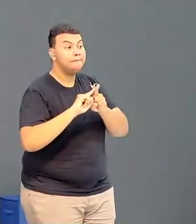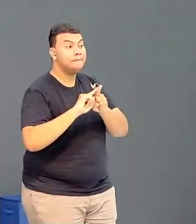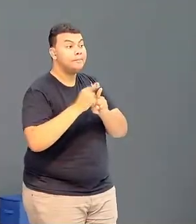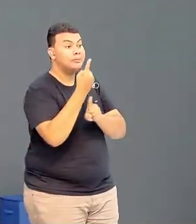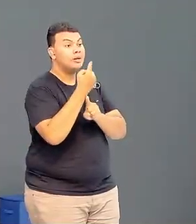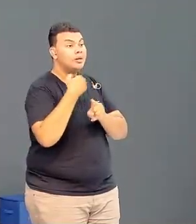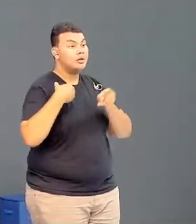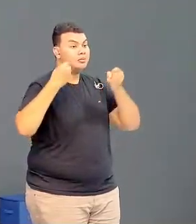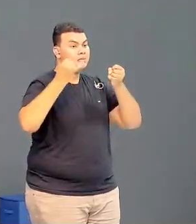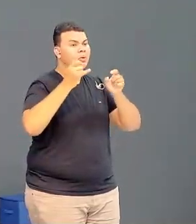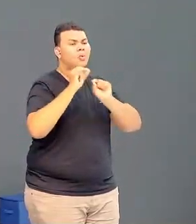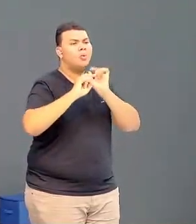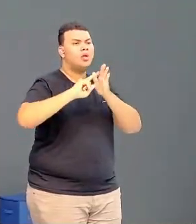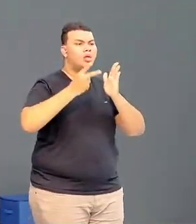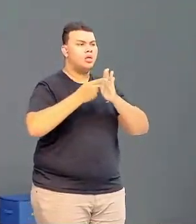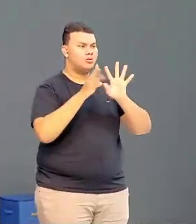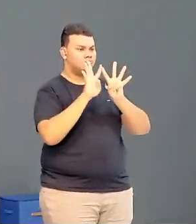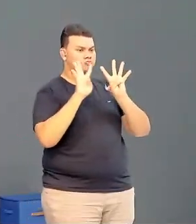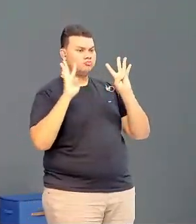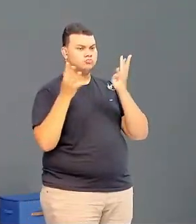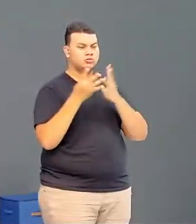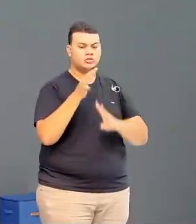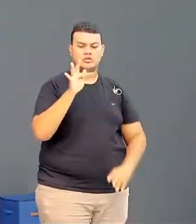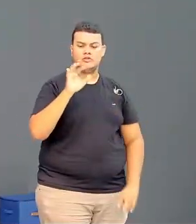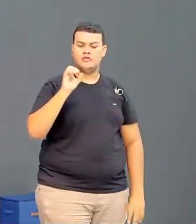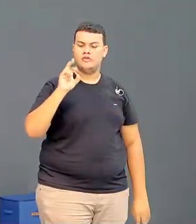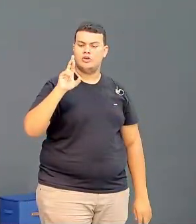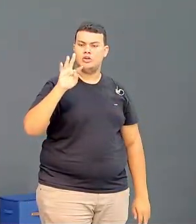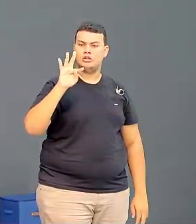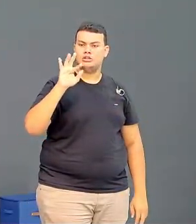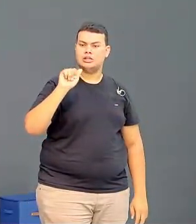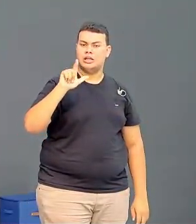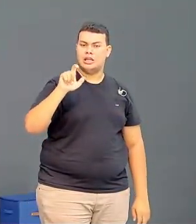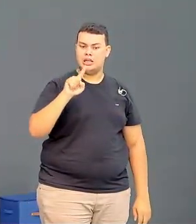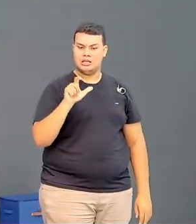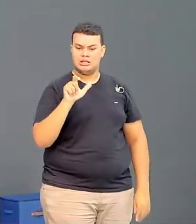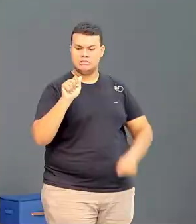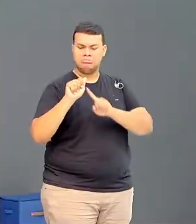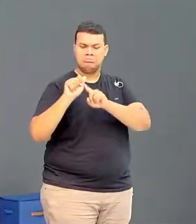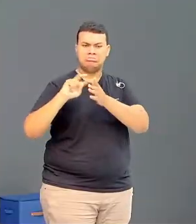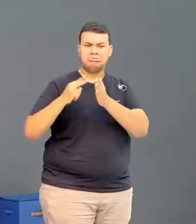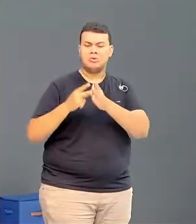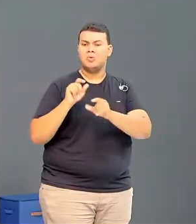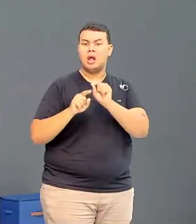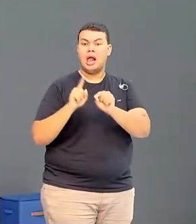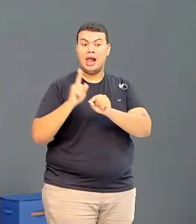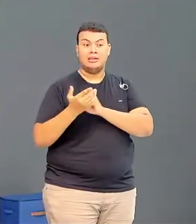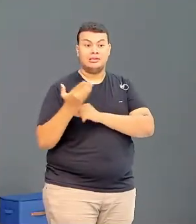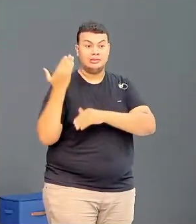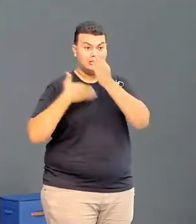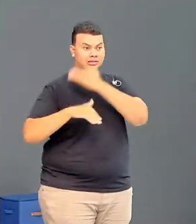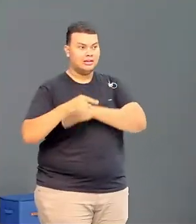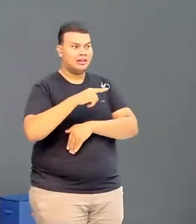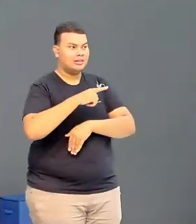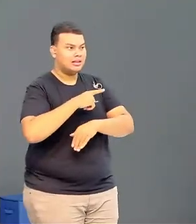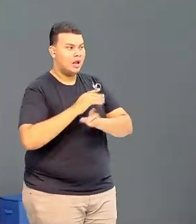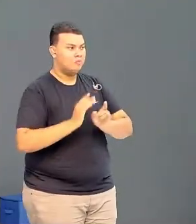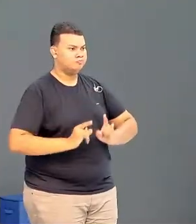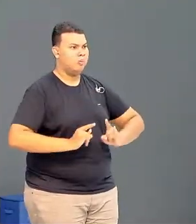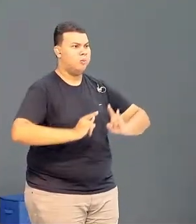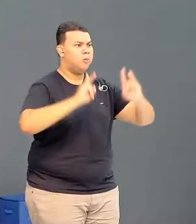que são fortalezas, gente? Fortaleza é uma construção que se faz, Antigamente os castelos tinham